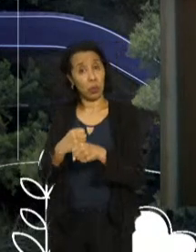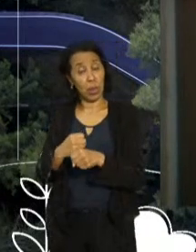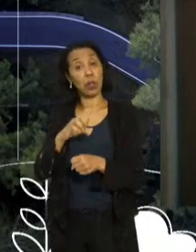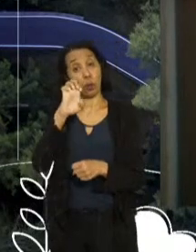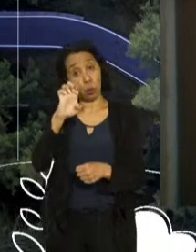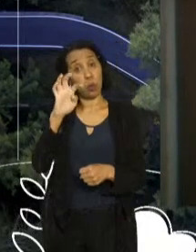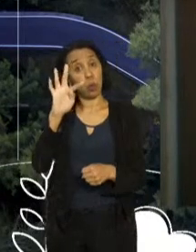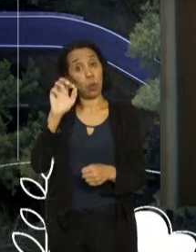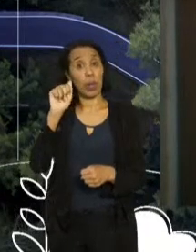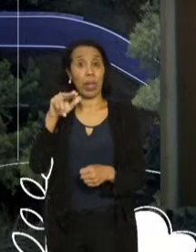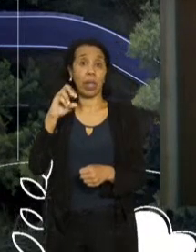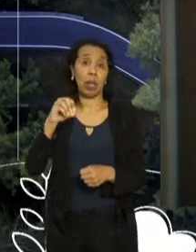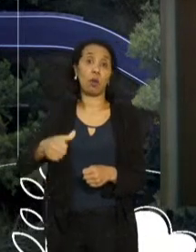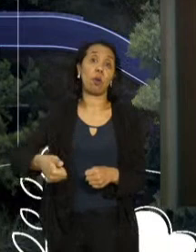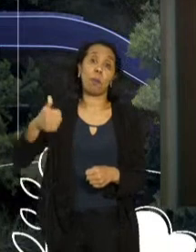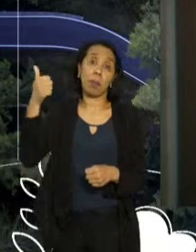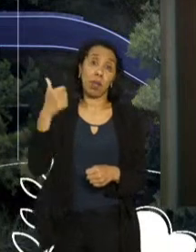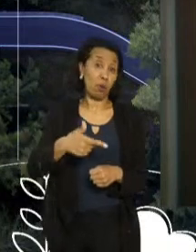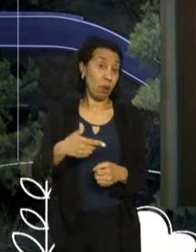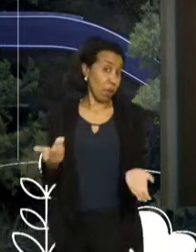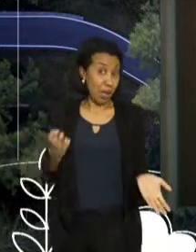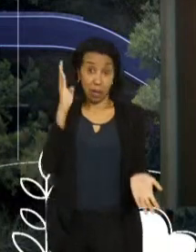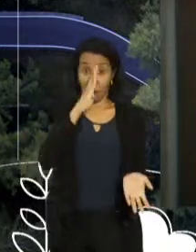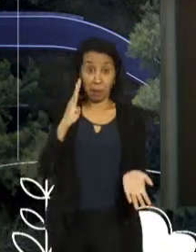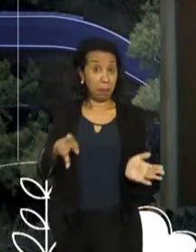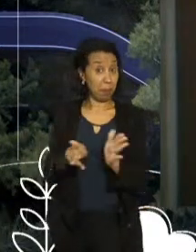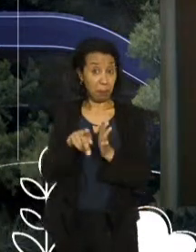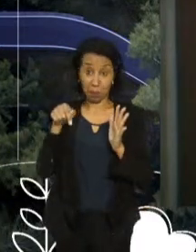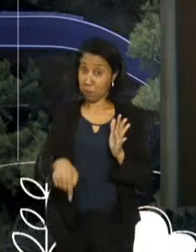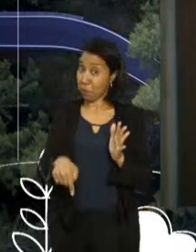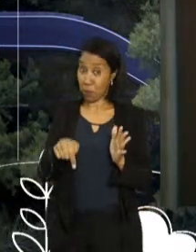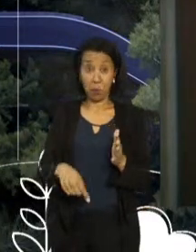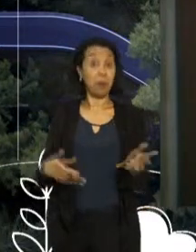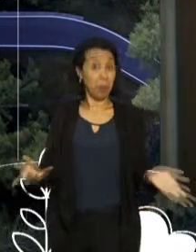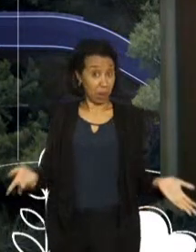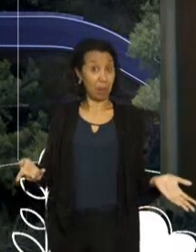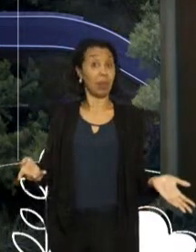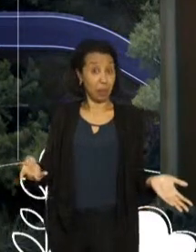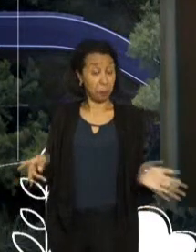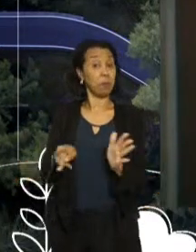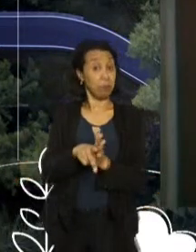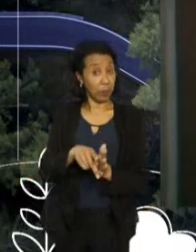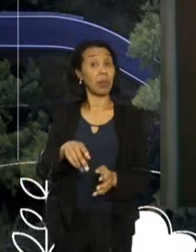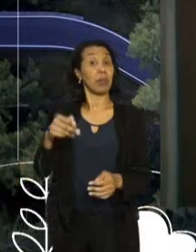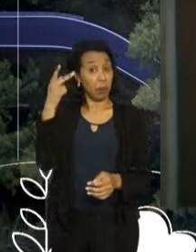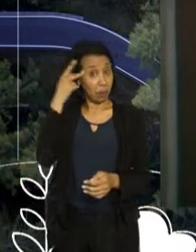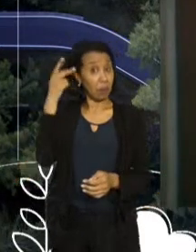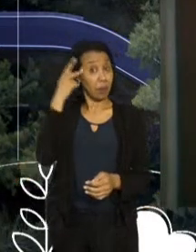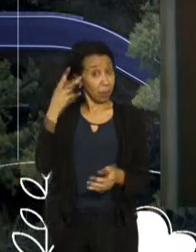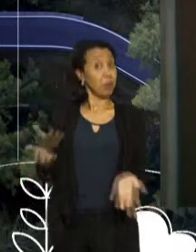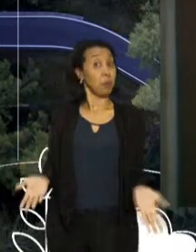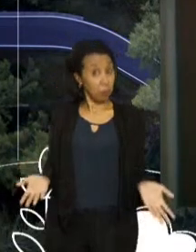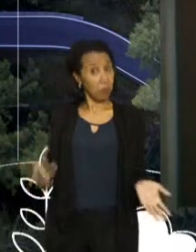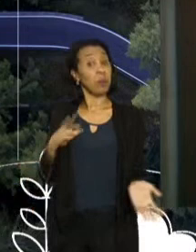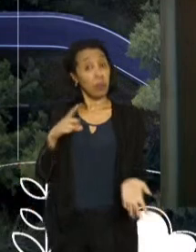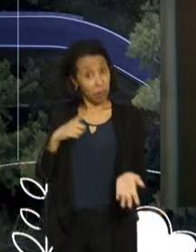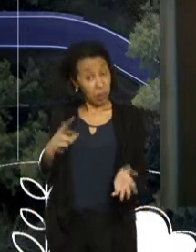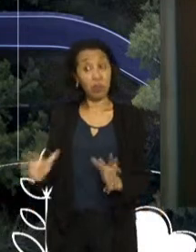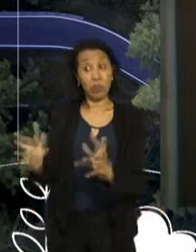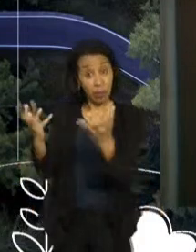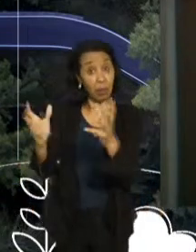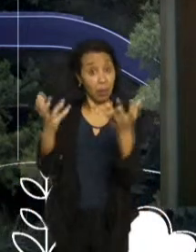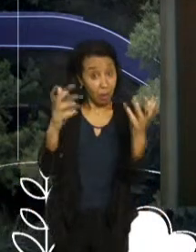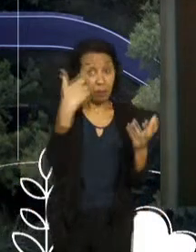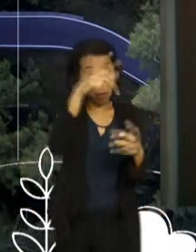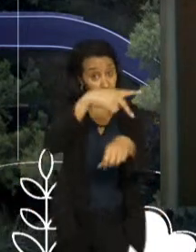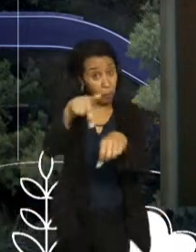etanol, que é brasileiro e muito mais do que brasileiro, é paulista. Inclusive, é uma agenda que nós temos levado para outros